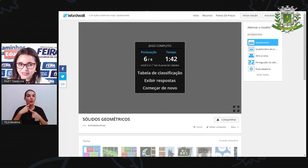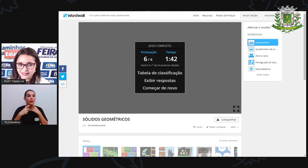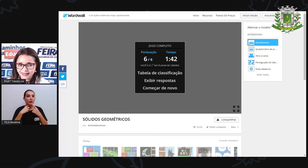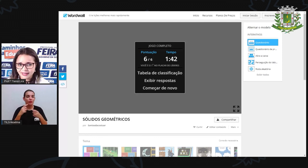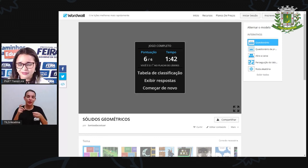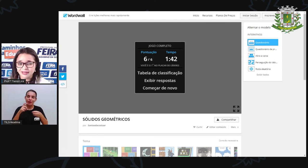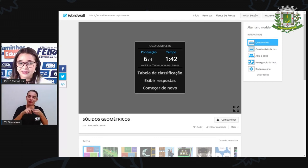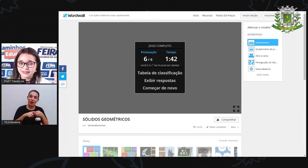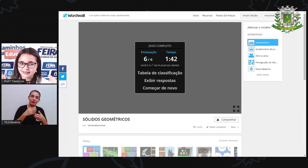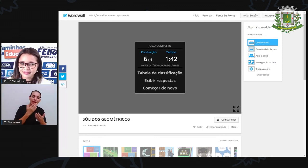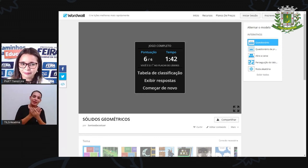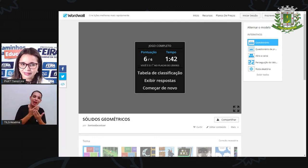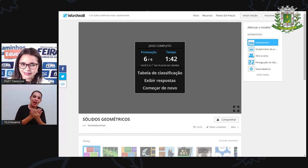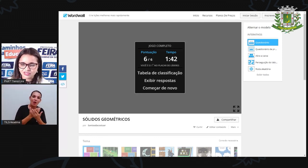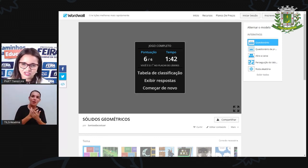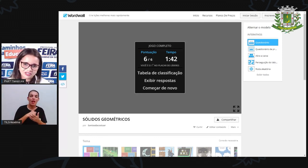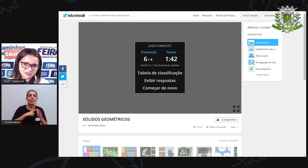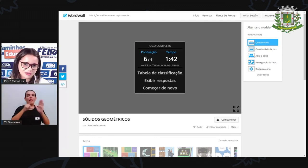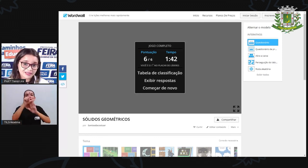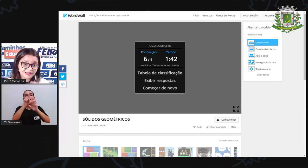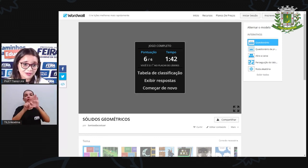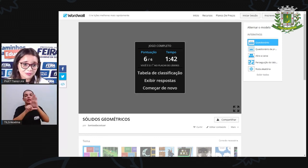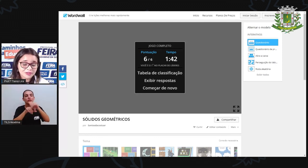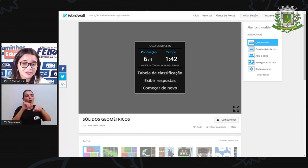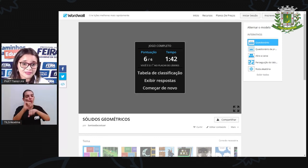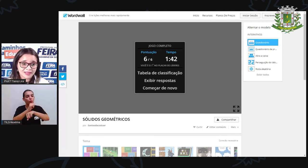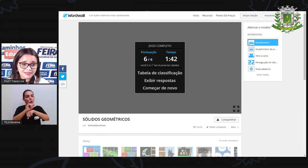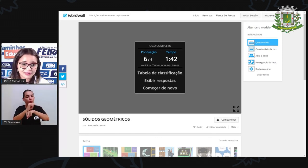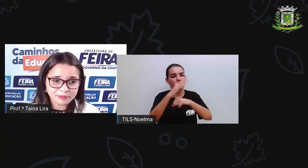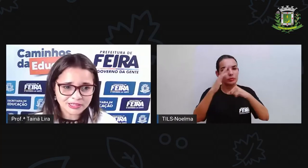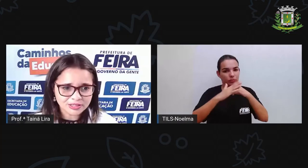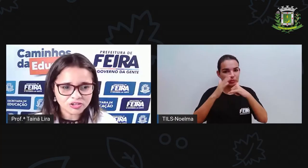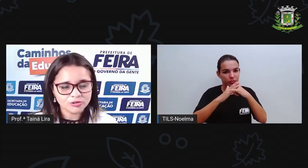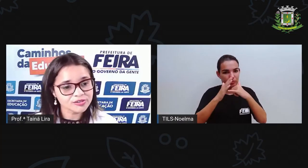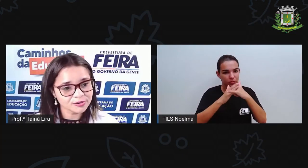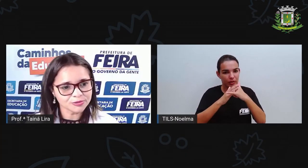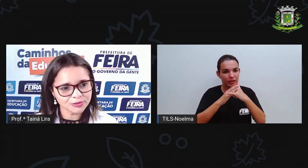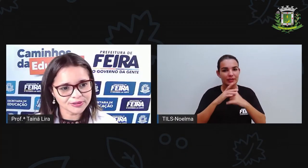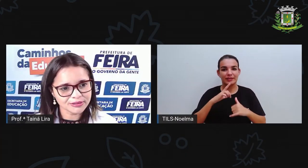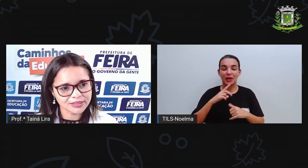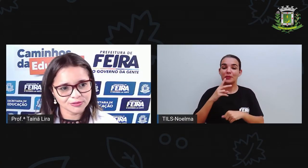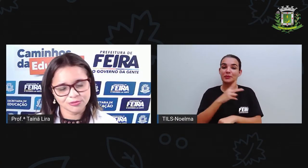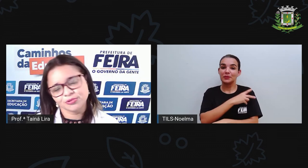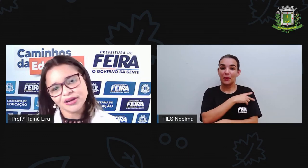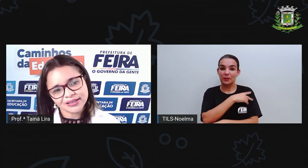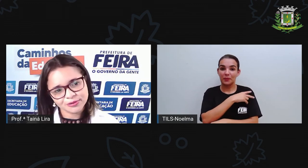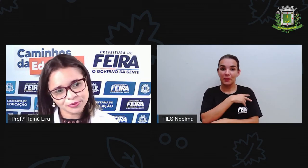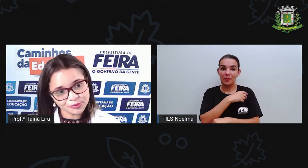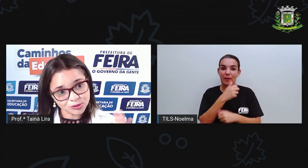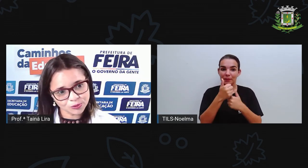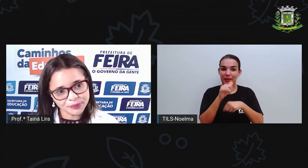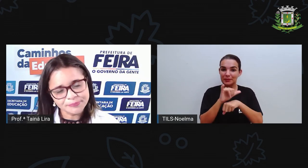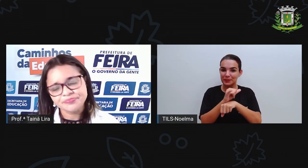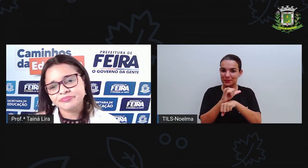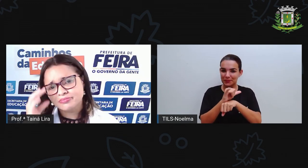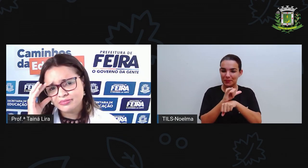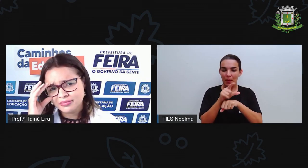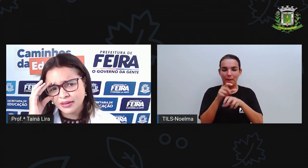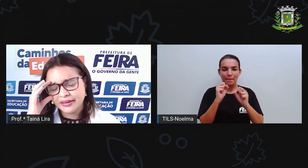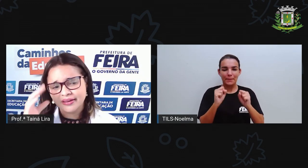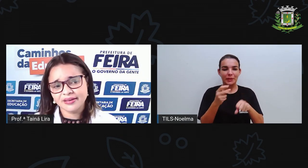volta na aula. Tem a playlist aqui no canal, tá? Tem a playlist do segundo ano aqui no canal do YouTube.